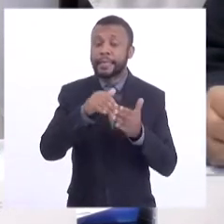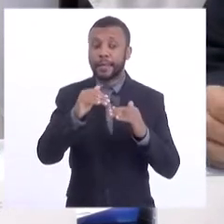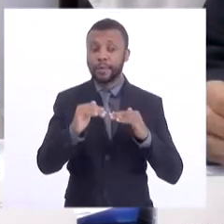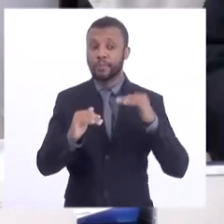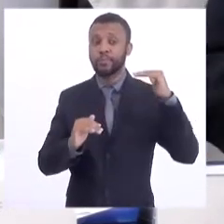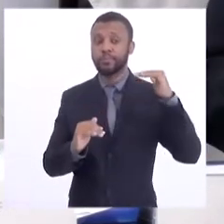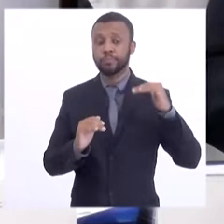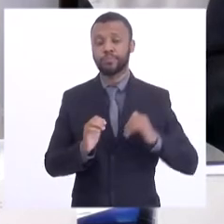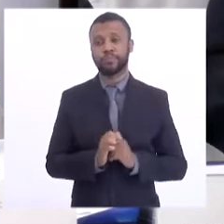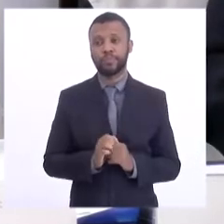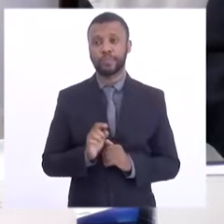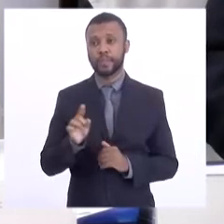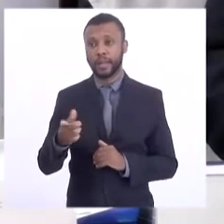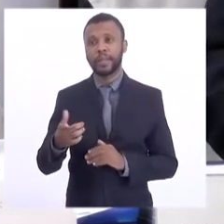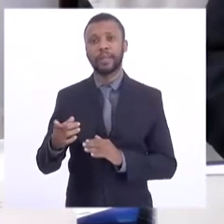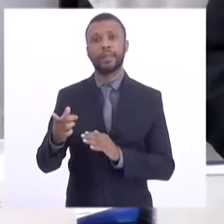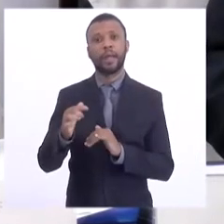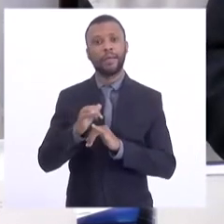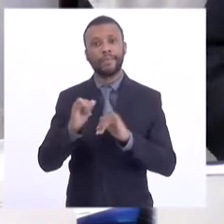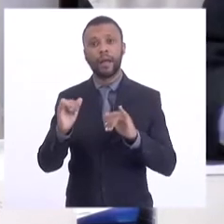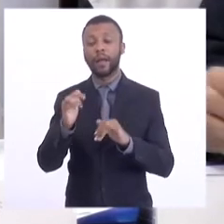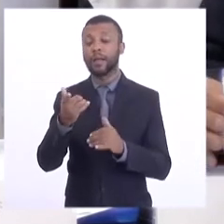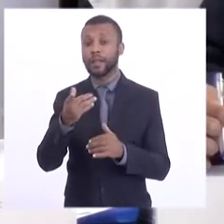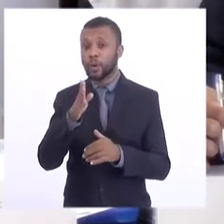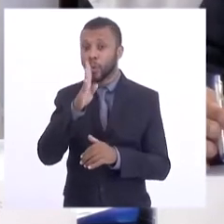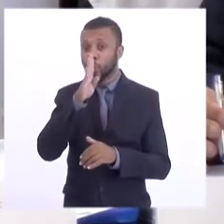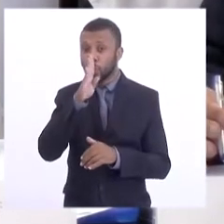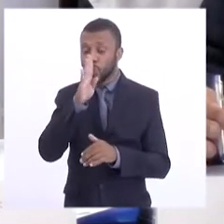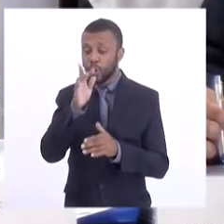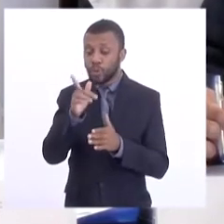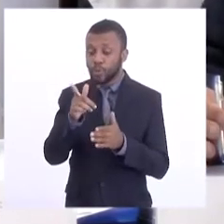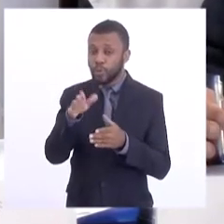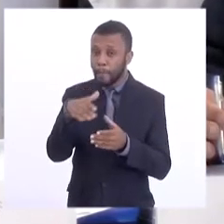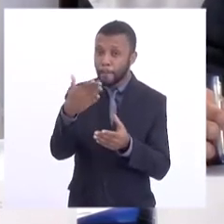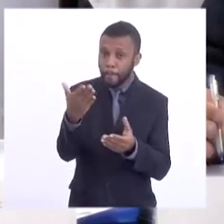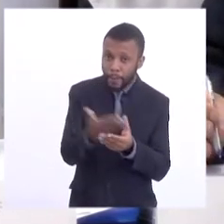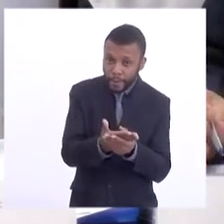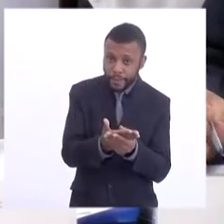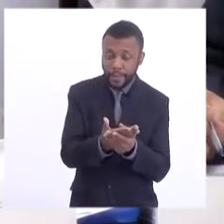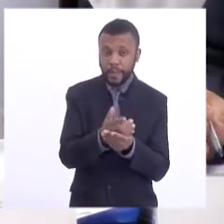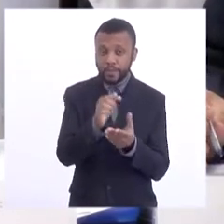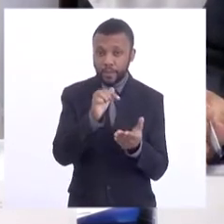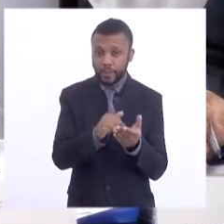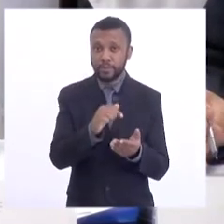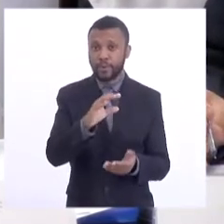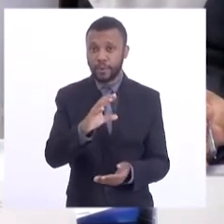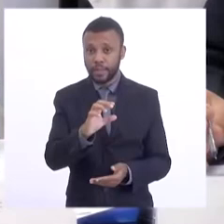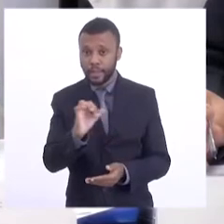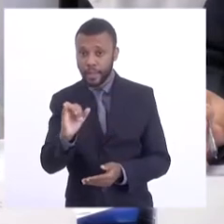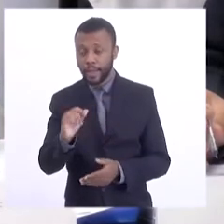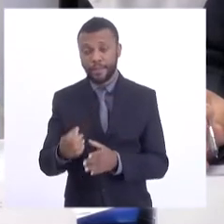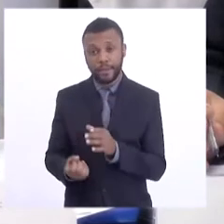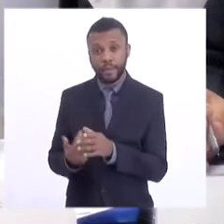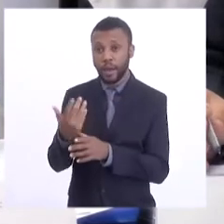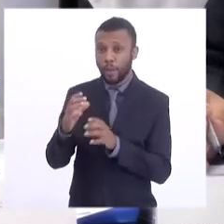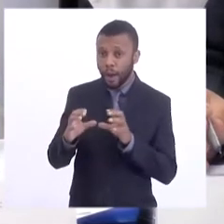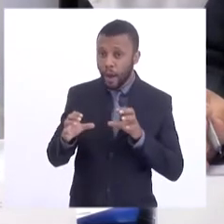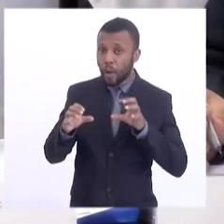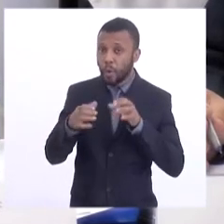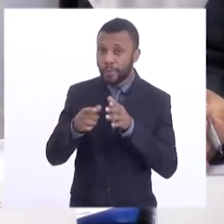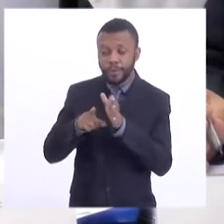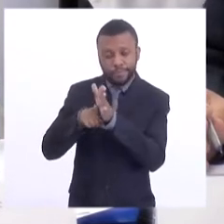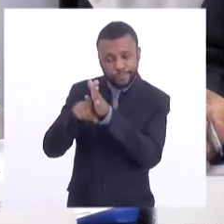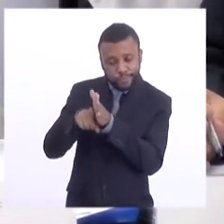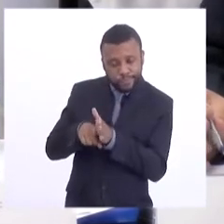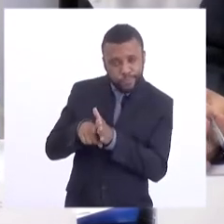lá um decretou o sigilo no processo sei Aí foi fazer uma comissão de sindicância para apurar o